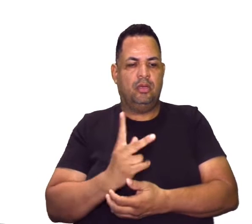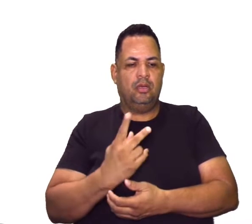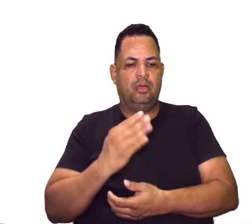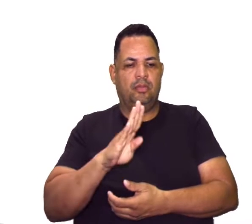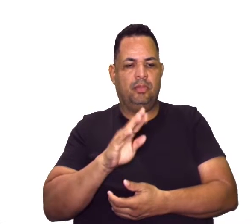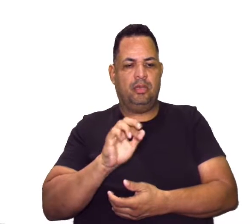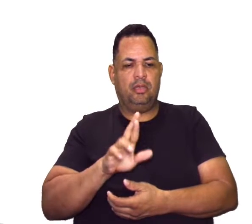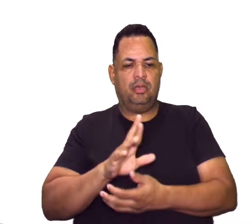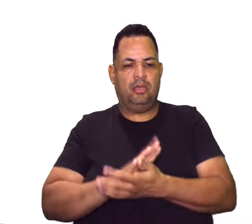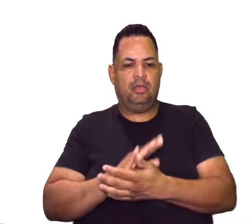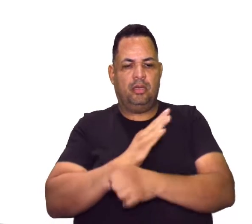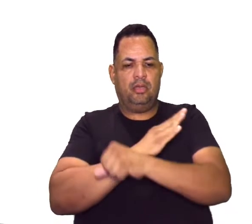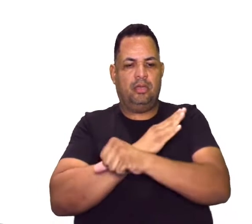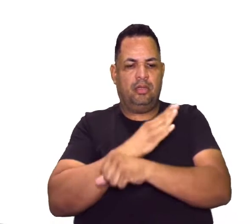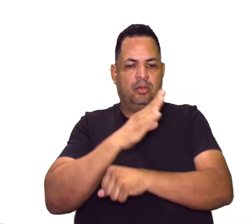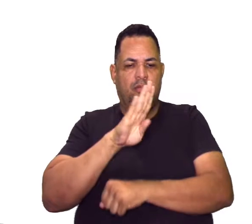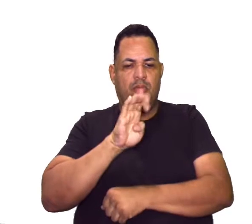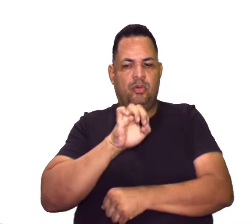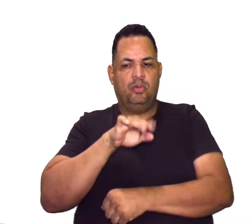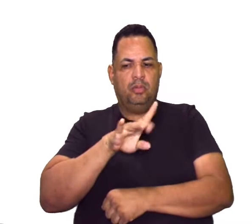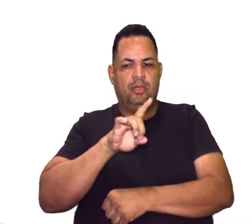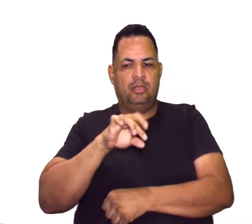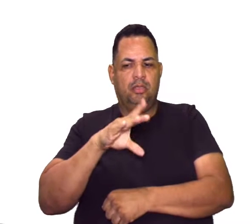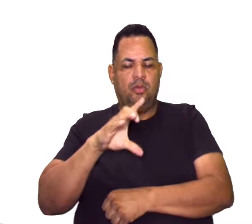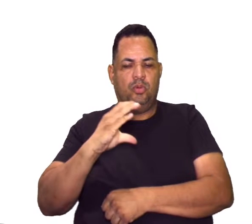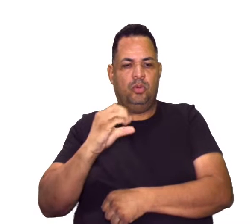HBr, ácido bromídrico.